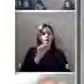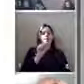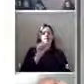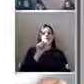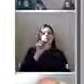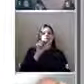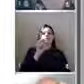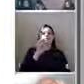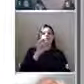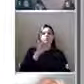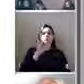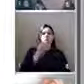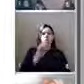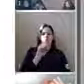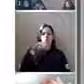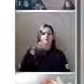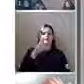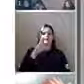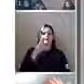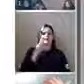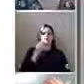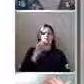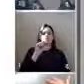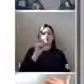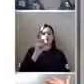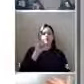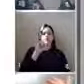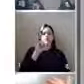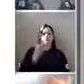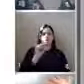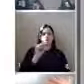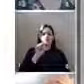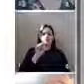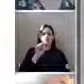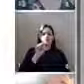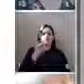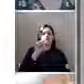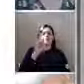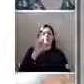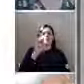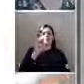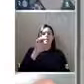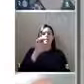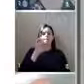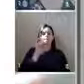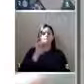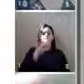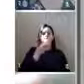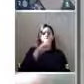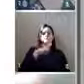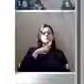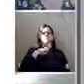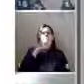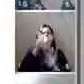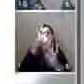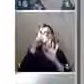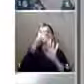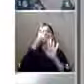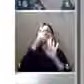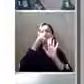Michaelis e o Caldas Auletti, eles apresentam praticamente as mesmas, o